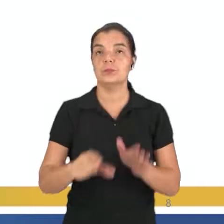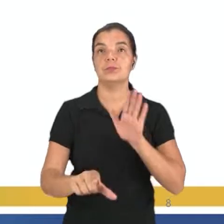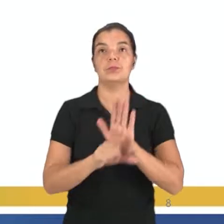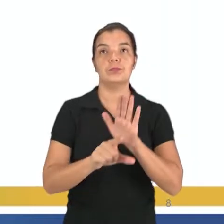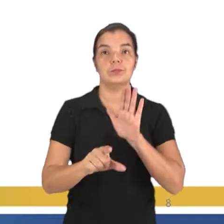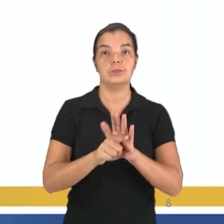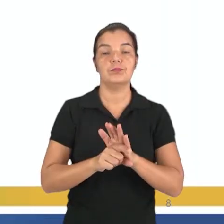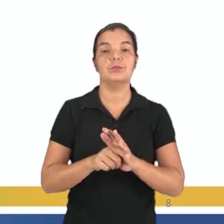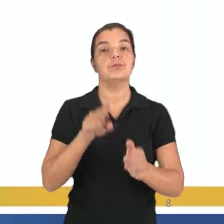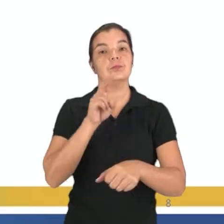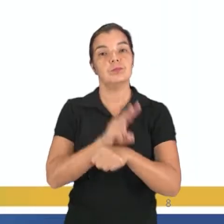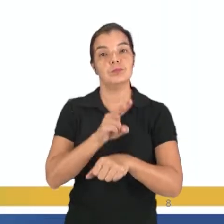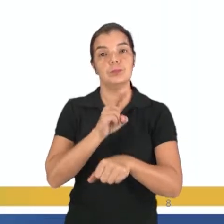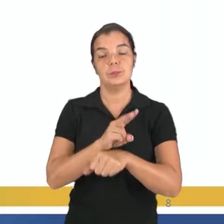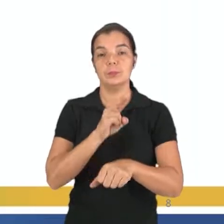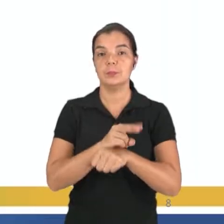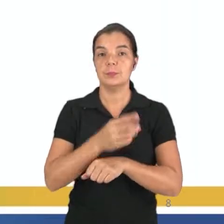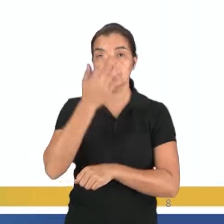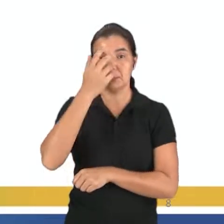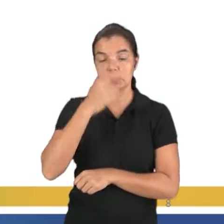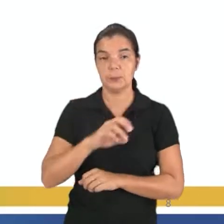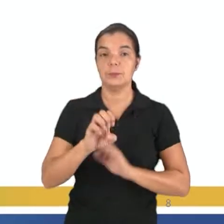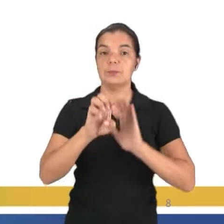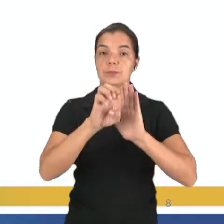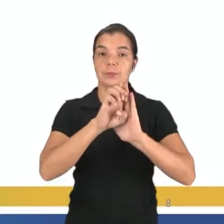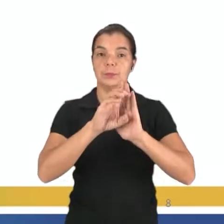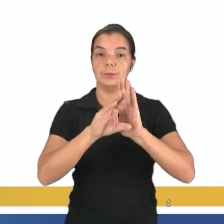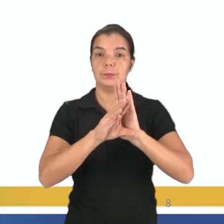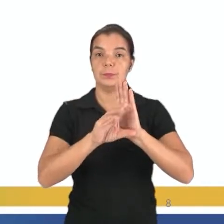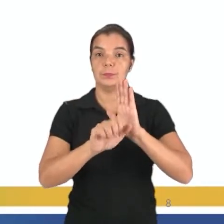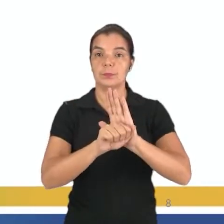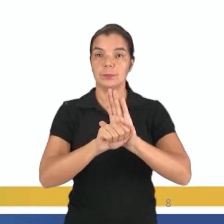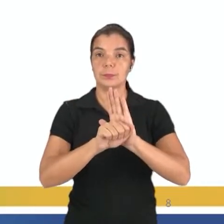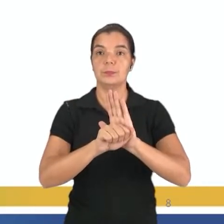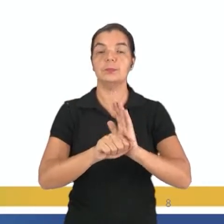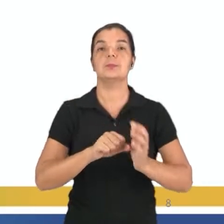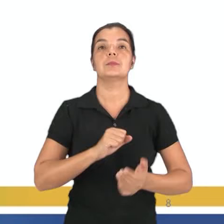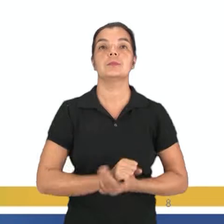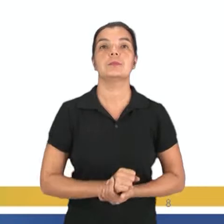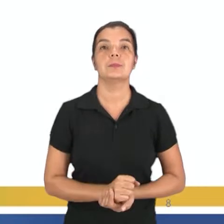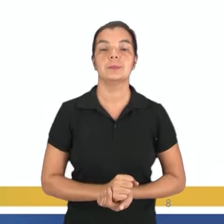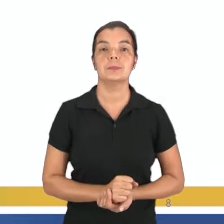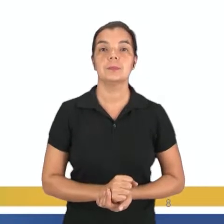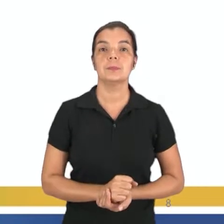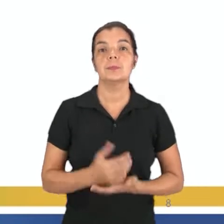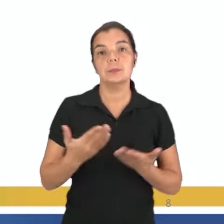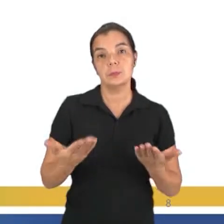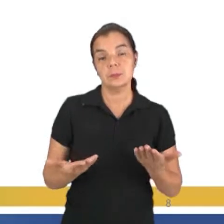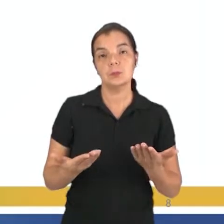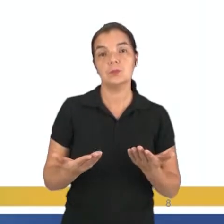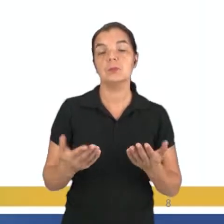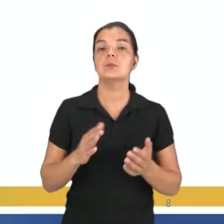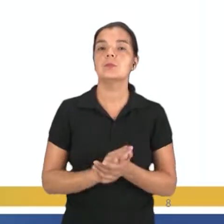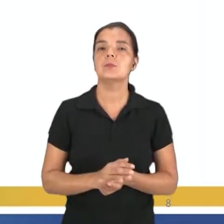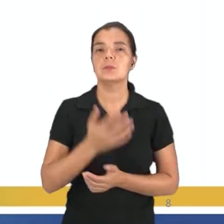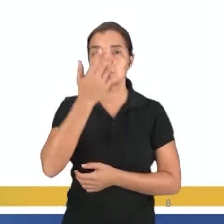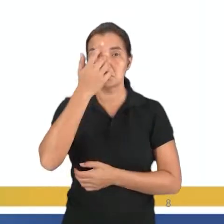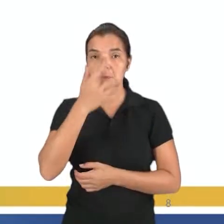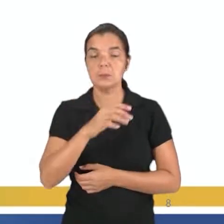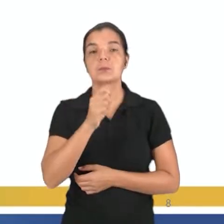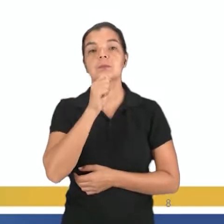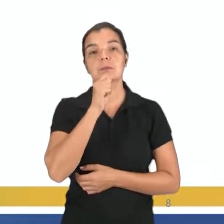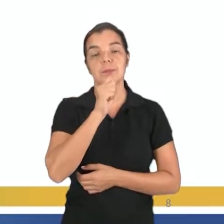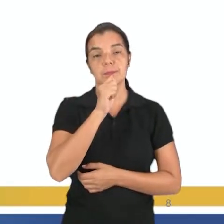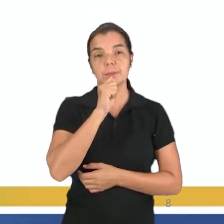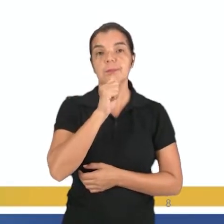Das leis que protegem a criança, sobretudo o Estatuto da Criança e do Adolescente. Então, muitas crianças ainda